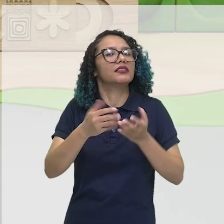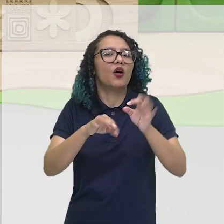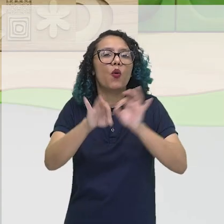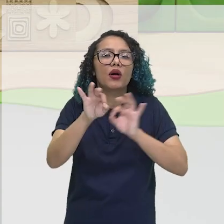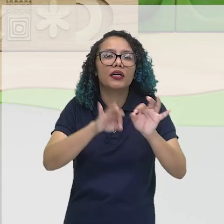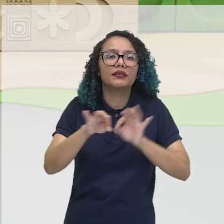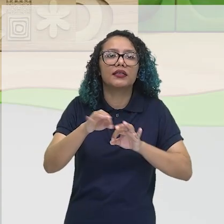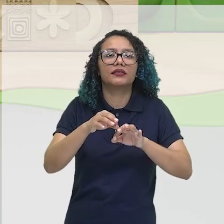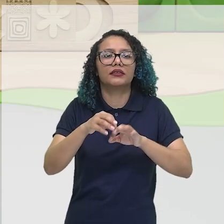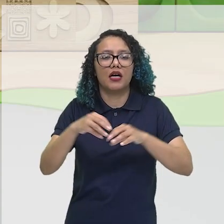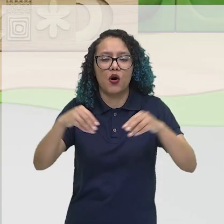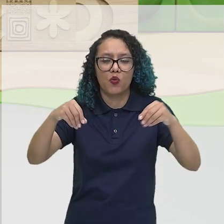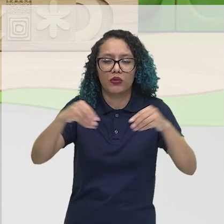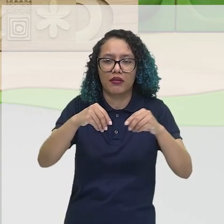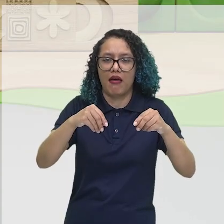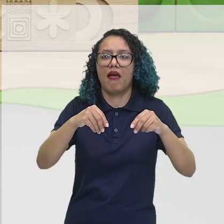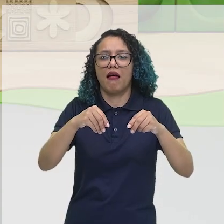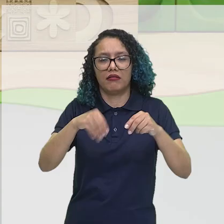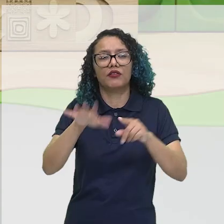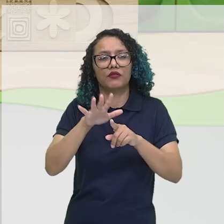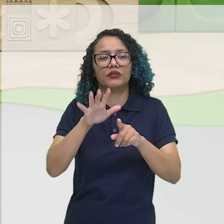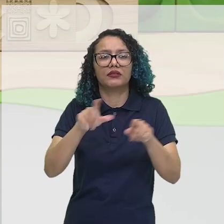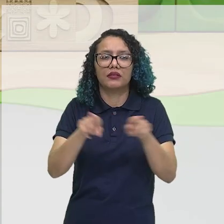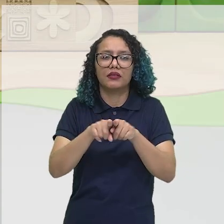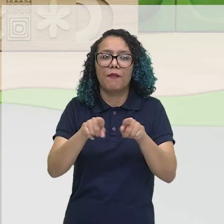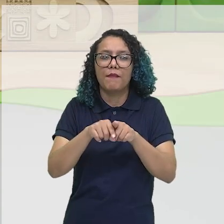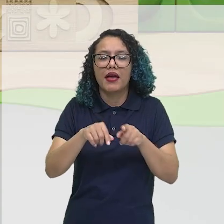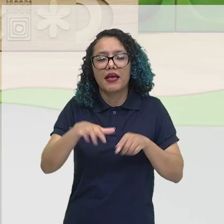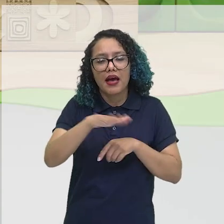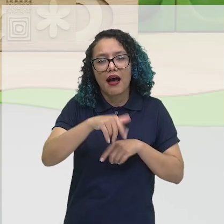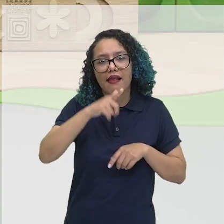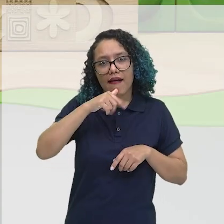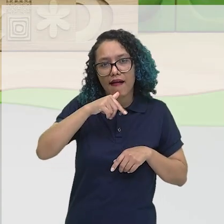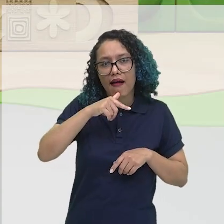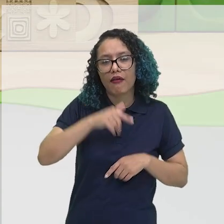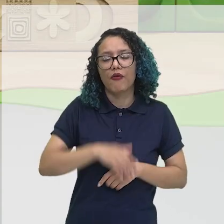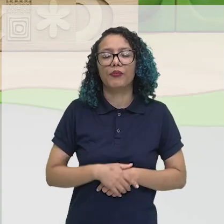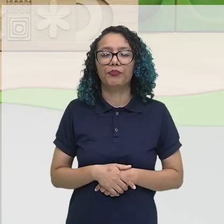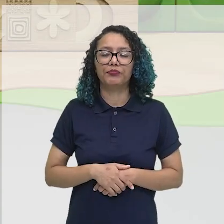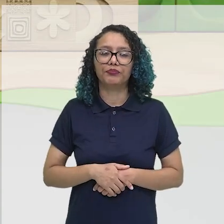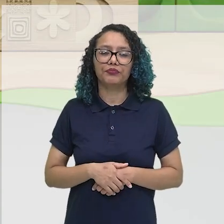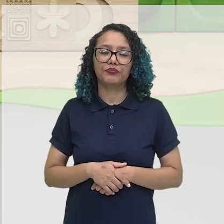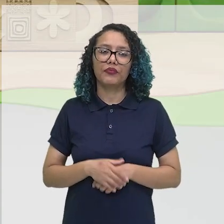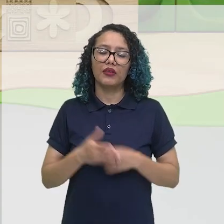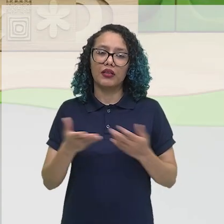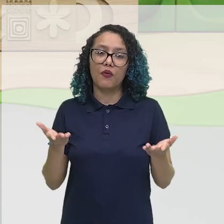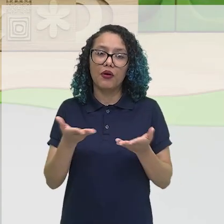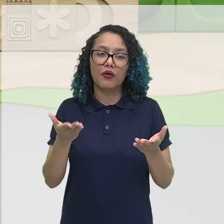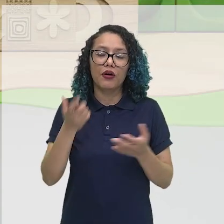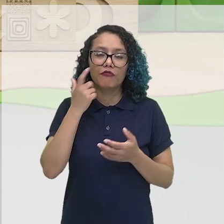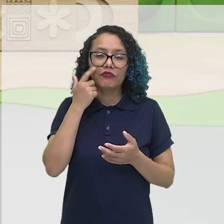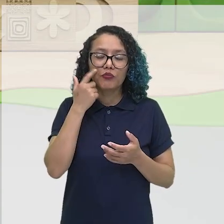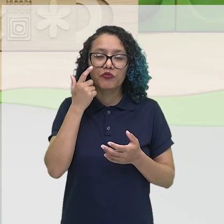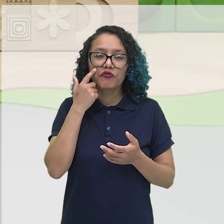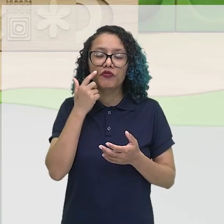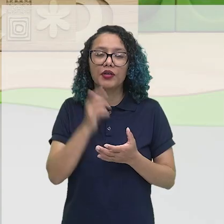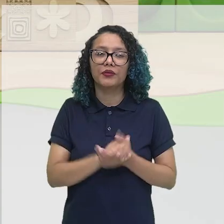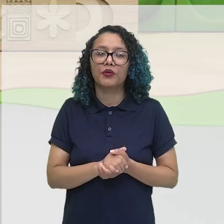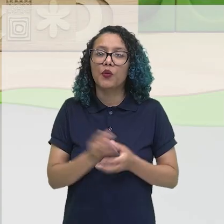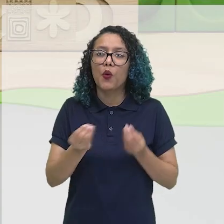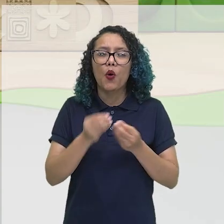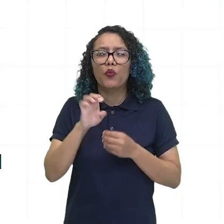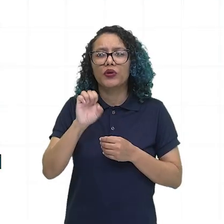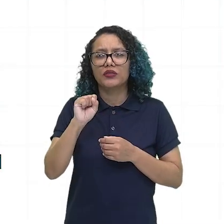da formação da nossa bacia amazônica. E vamos entender um pouco melhor como que funciona o